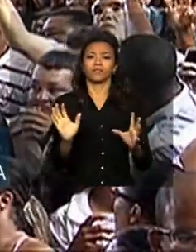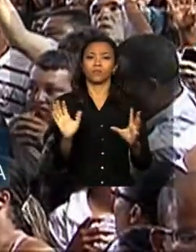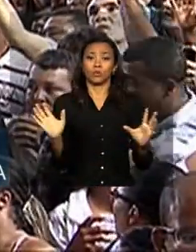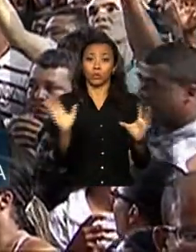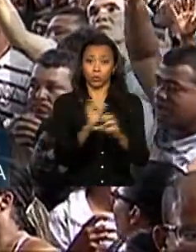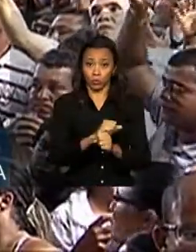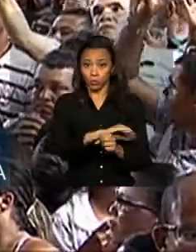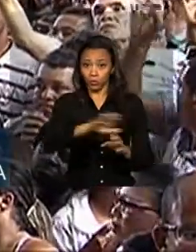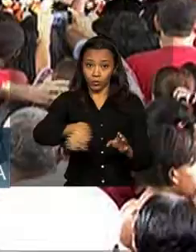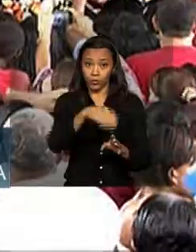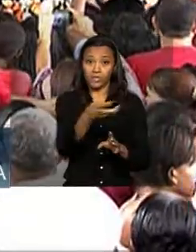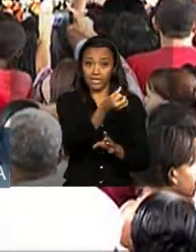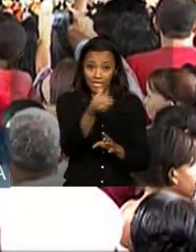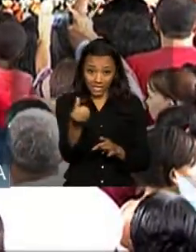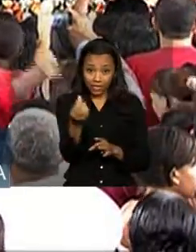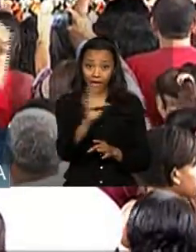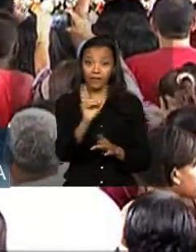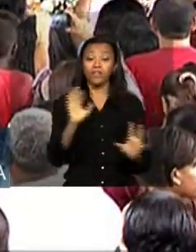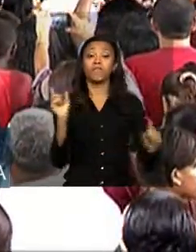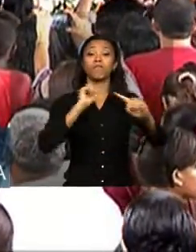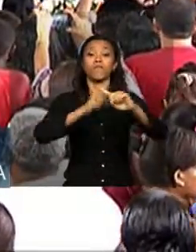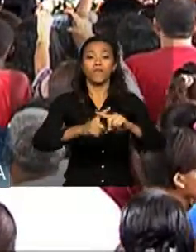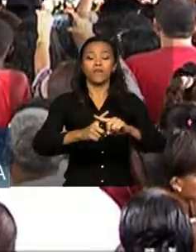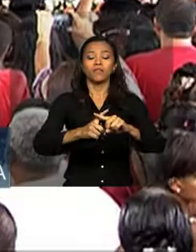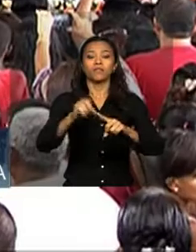isso? Vezes 10 anos custa quanto?